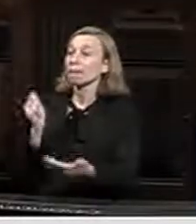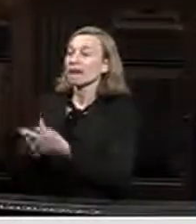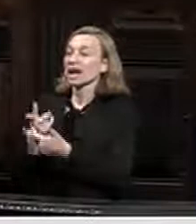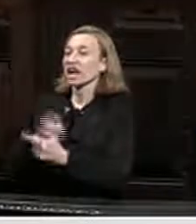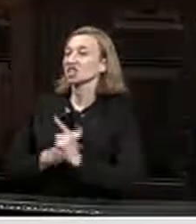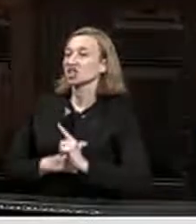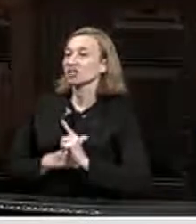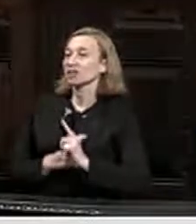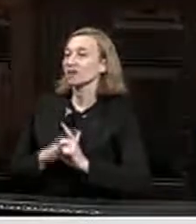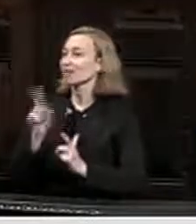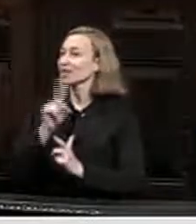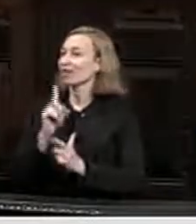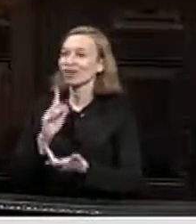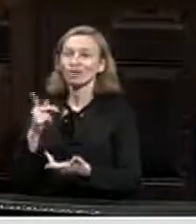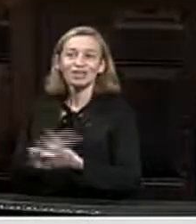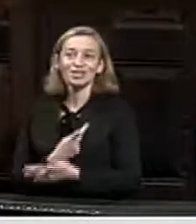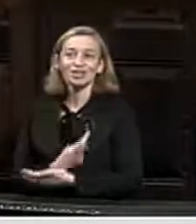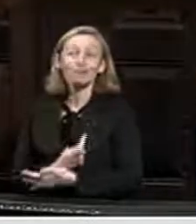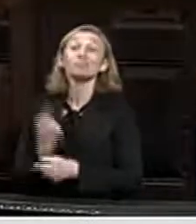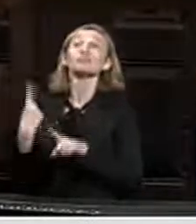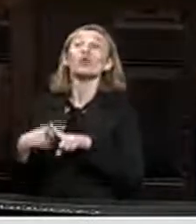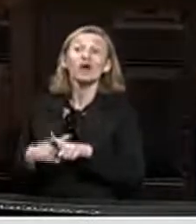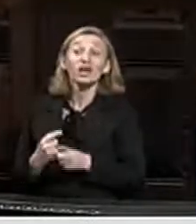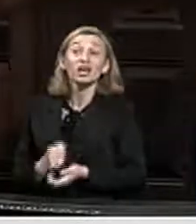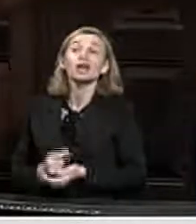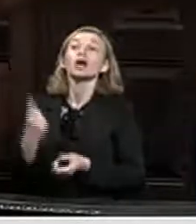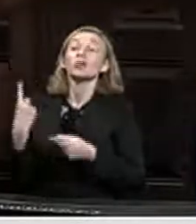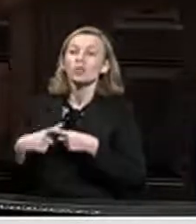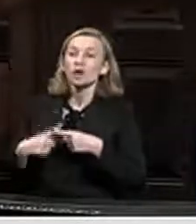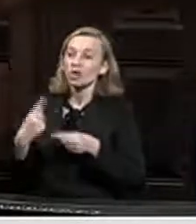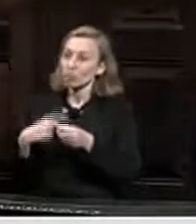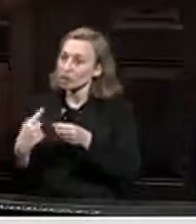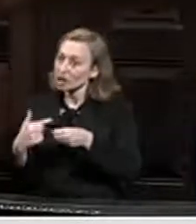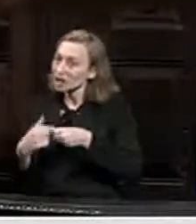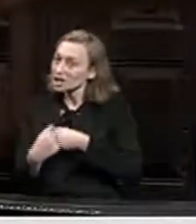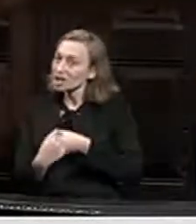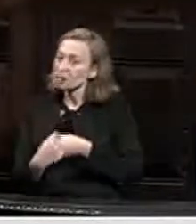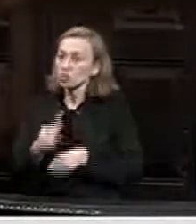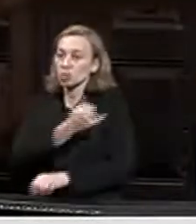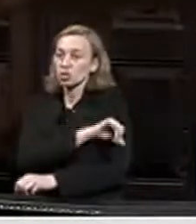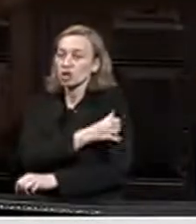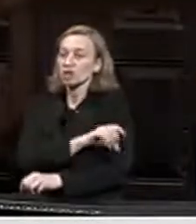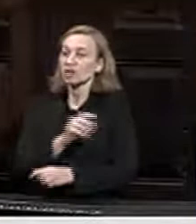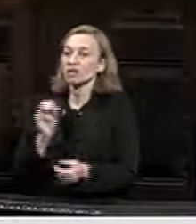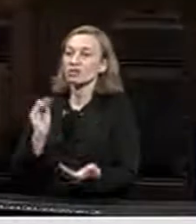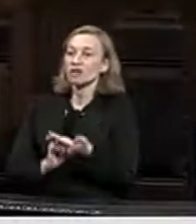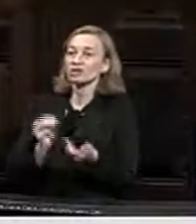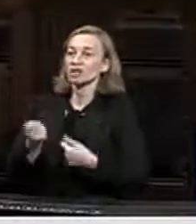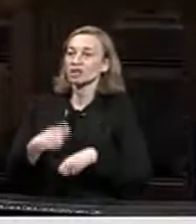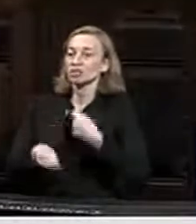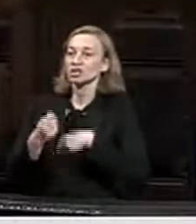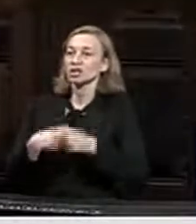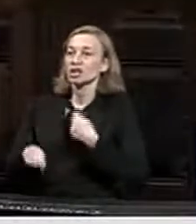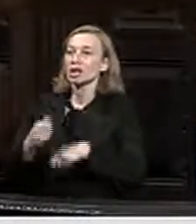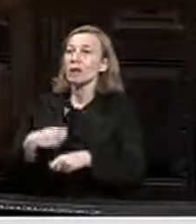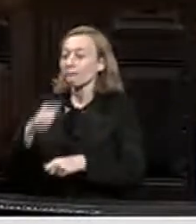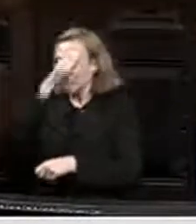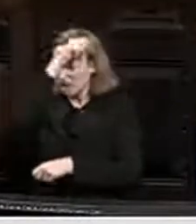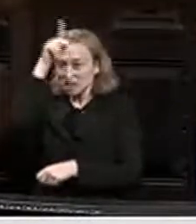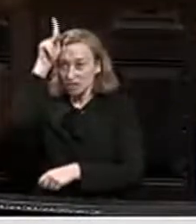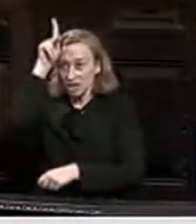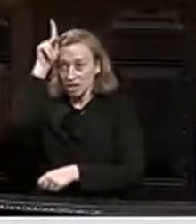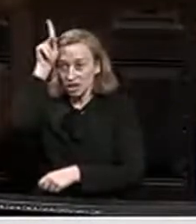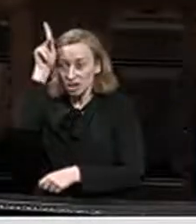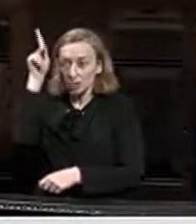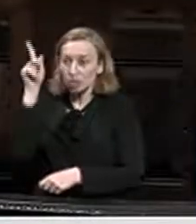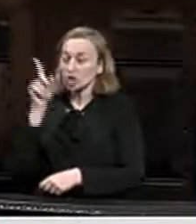aconteceu. Por que não aconteceu? Porque o município do Rio de Janeiro está sem gestor. Nós temos um prefeito ausente, um